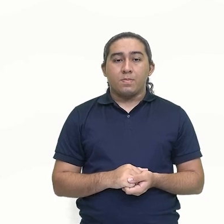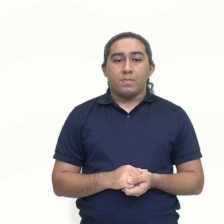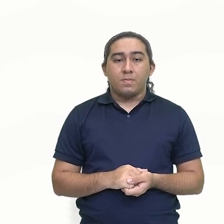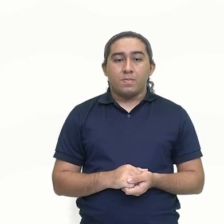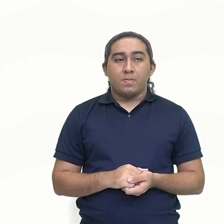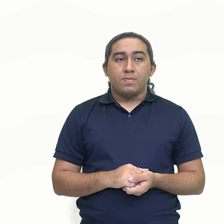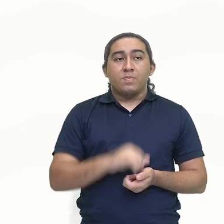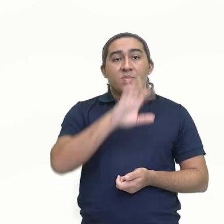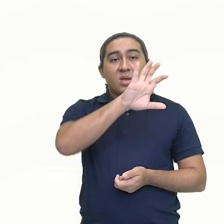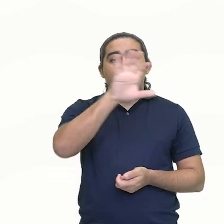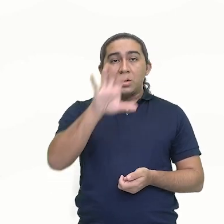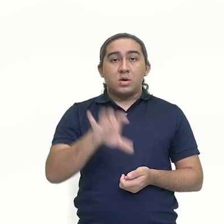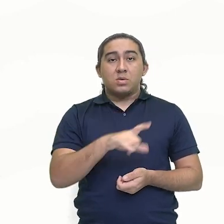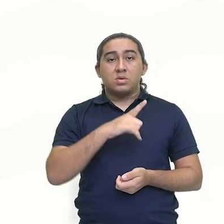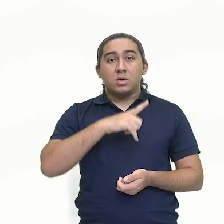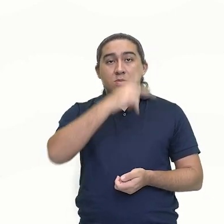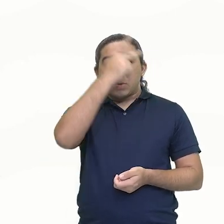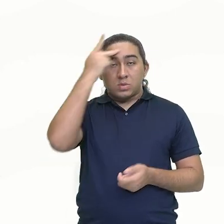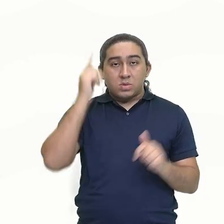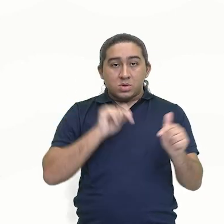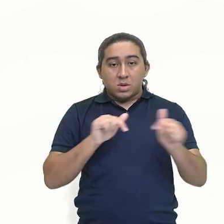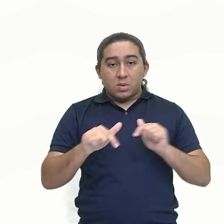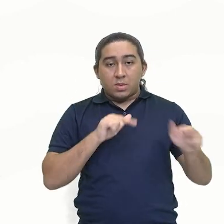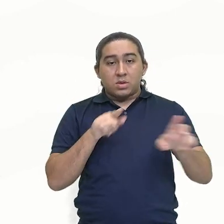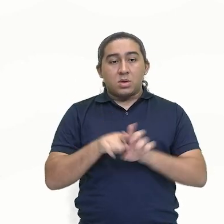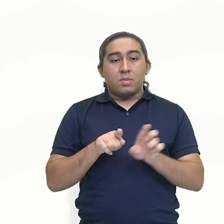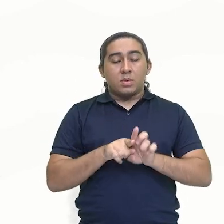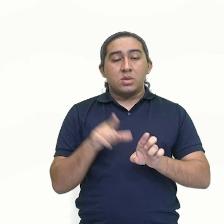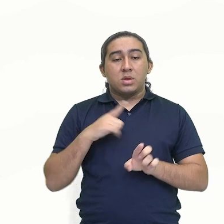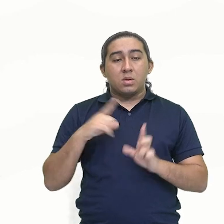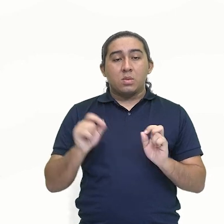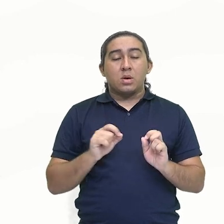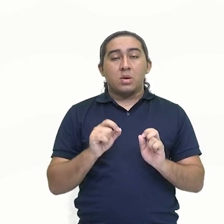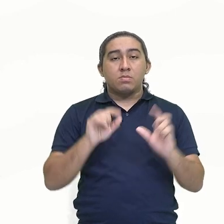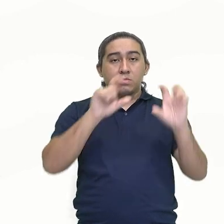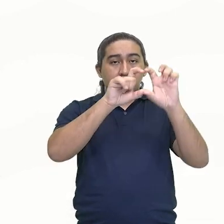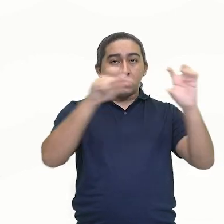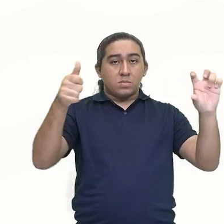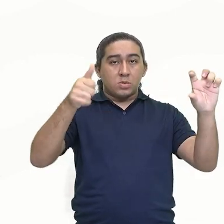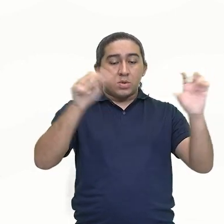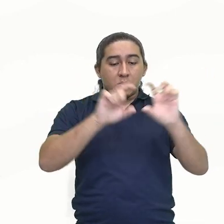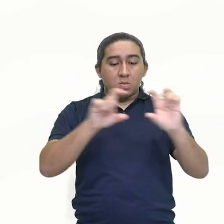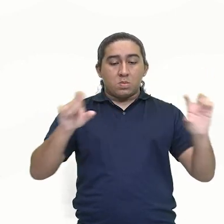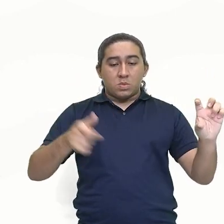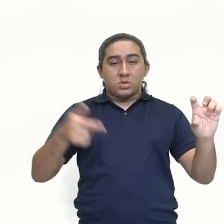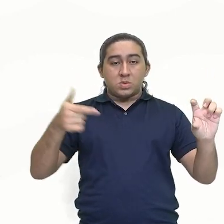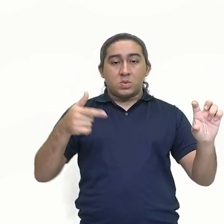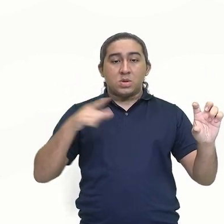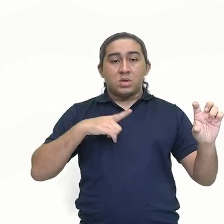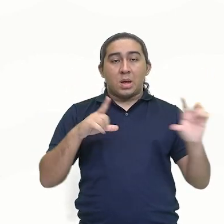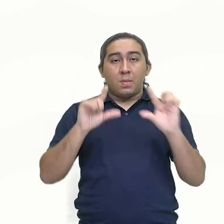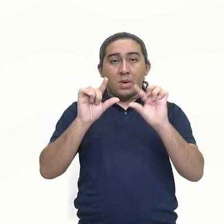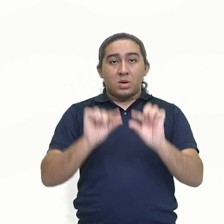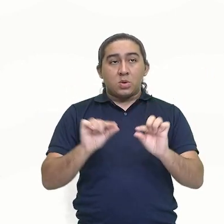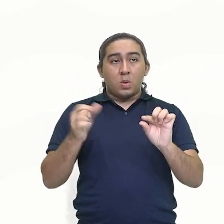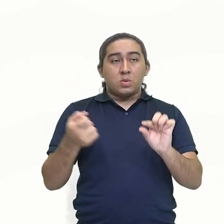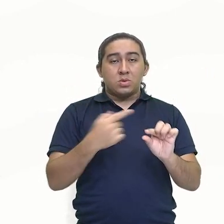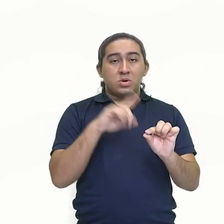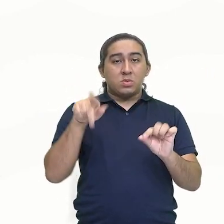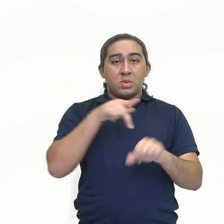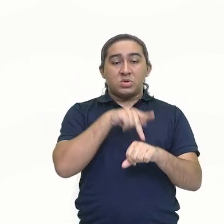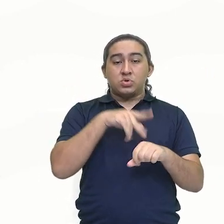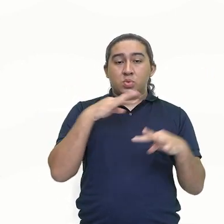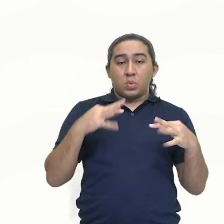têm trabalhadores ali, a gente vê que o Centro-Oeste tem um valor de média menor do que a nacional. A